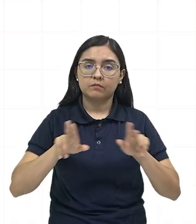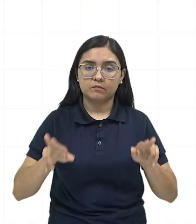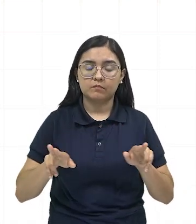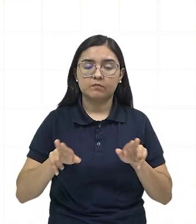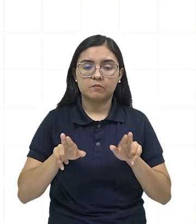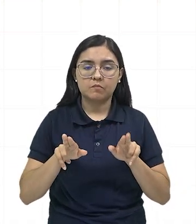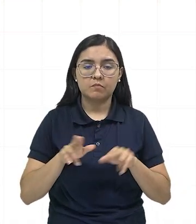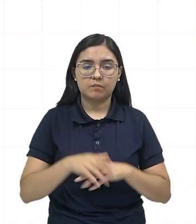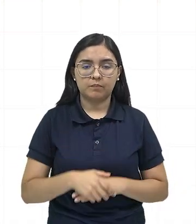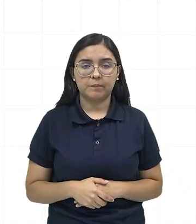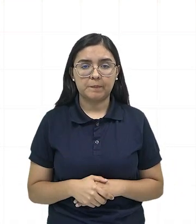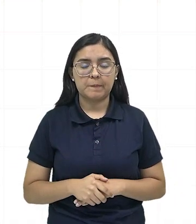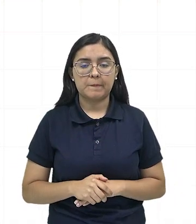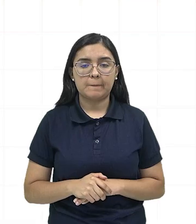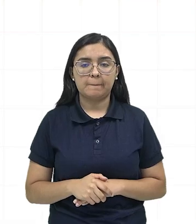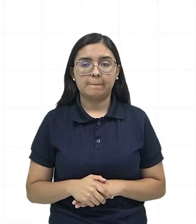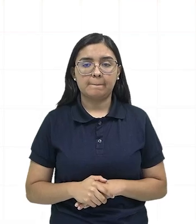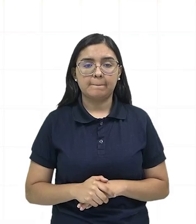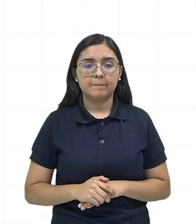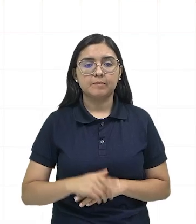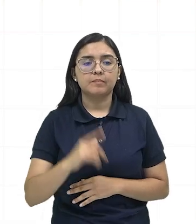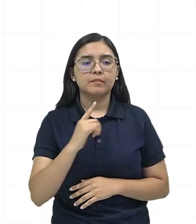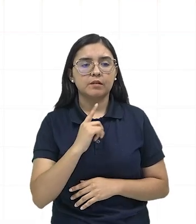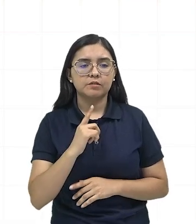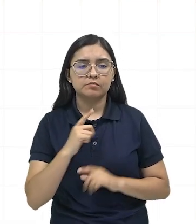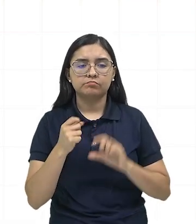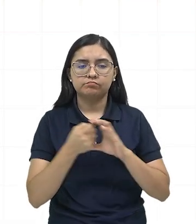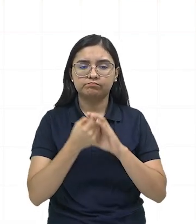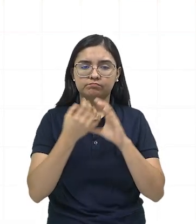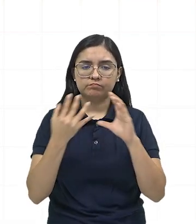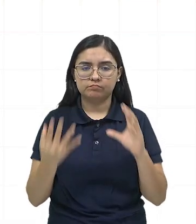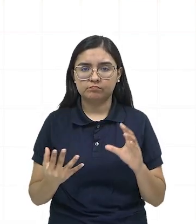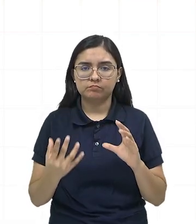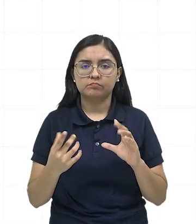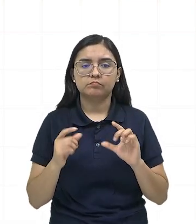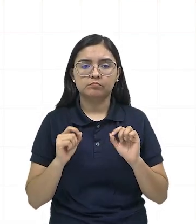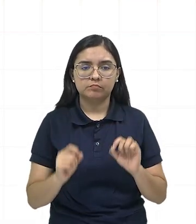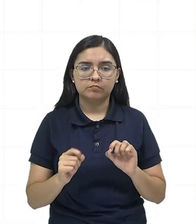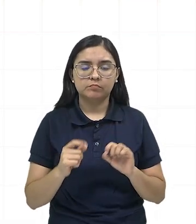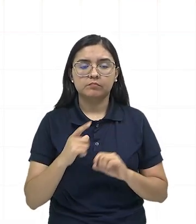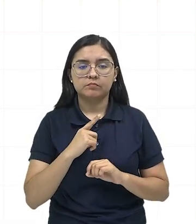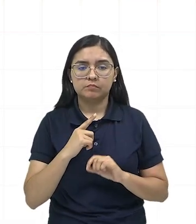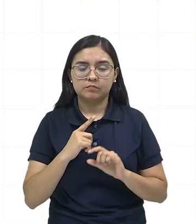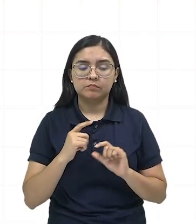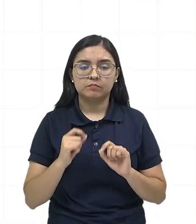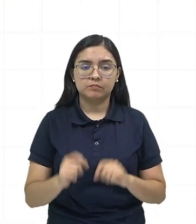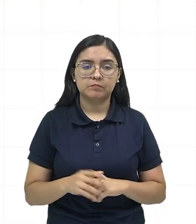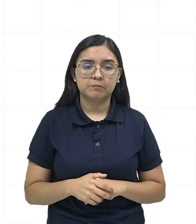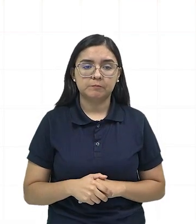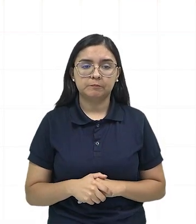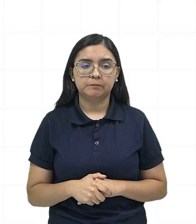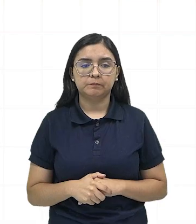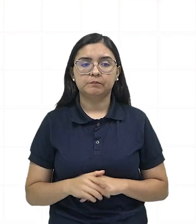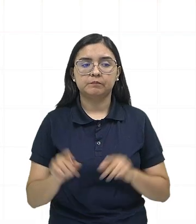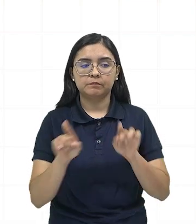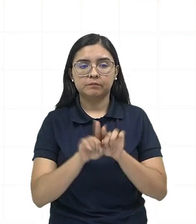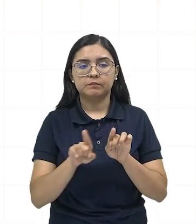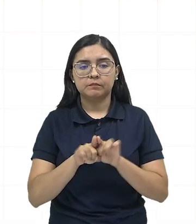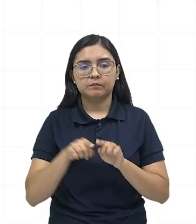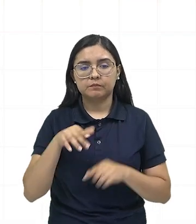diversificada, tá? Então, havia muitos aspectos manufatureiros, tá, no Norte,